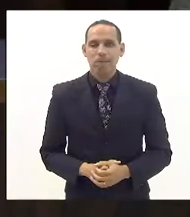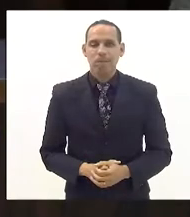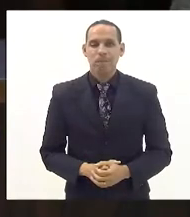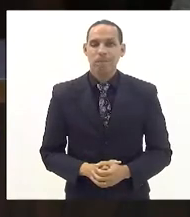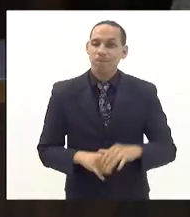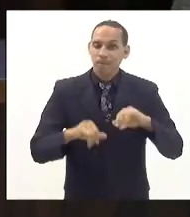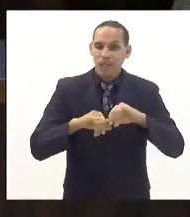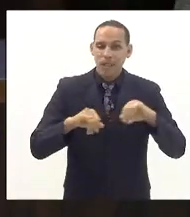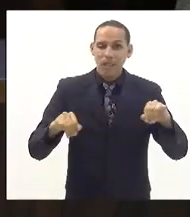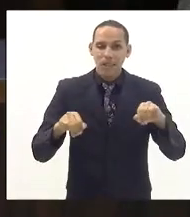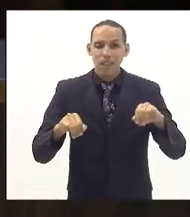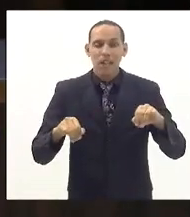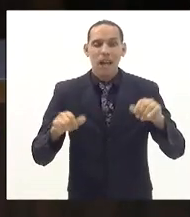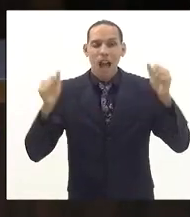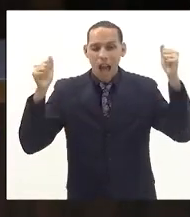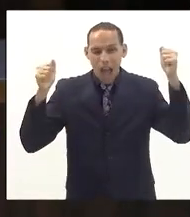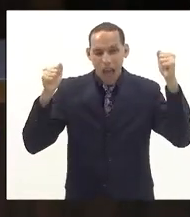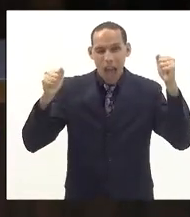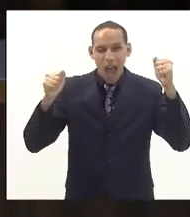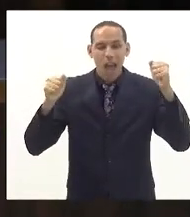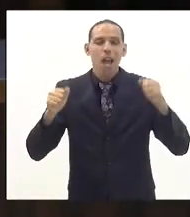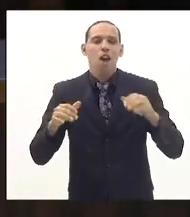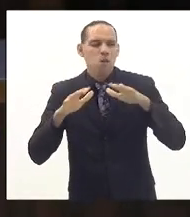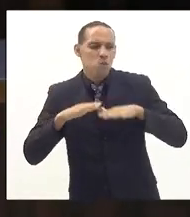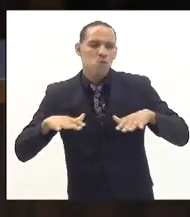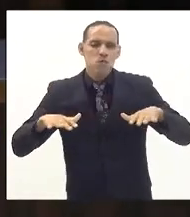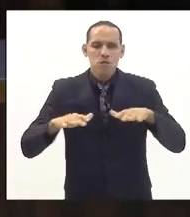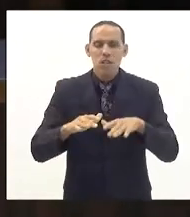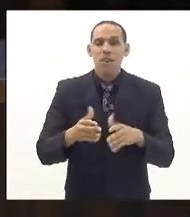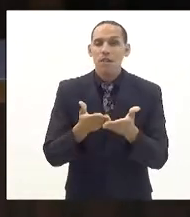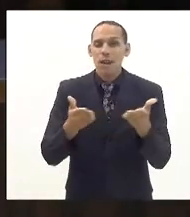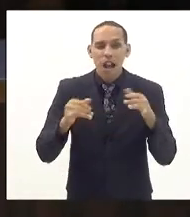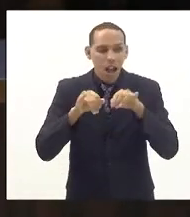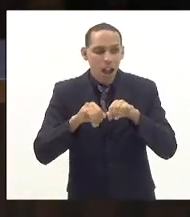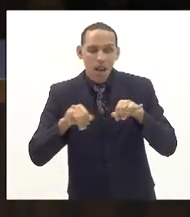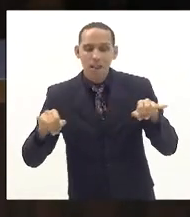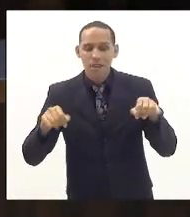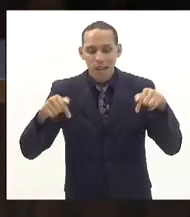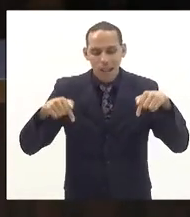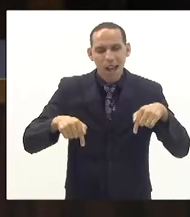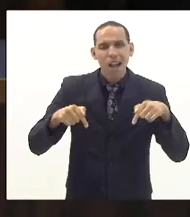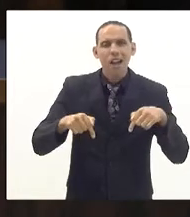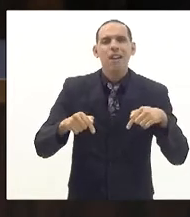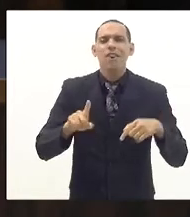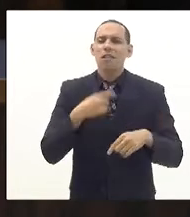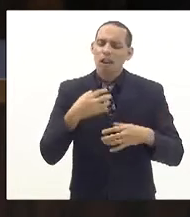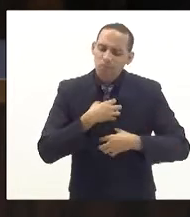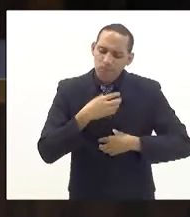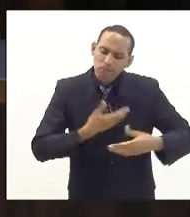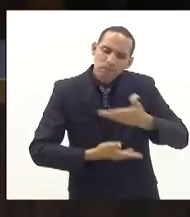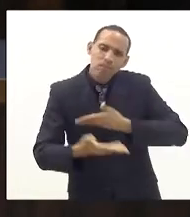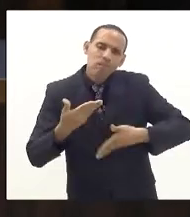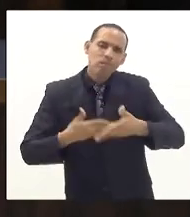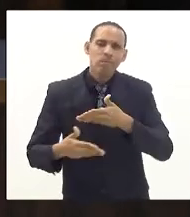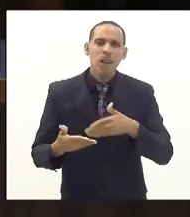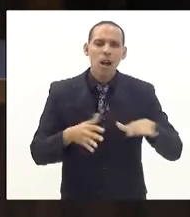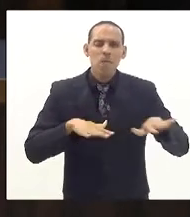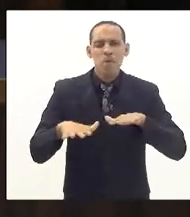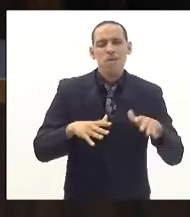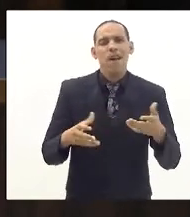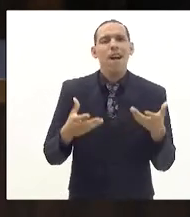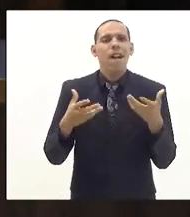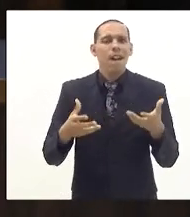quero dizer a todas as torcidas que vocês propaguem que essa casa está solidária e querem assumir um movimento em defesa